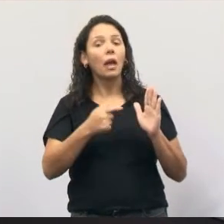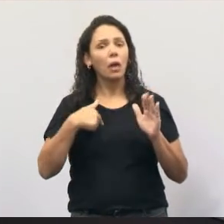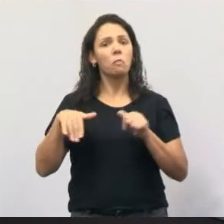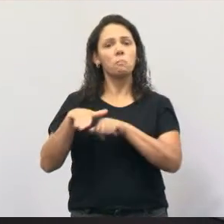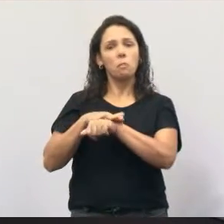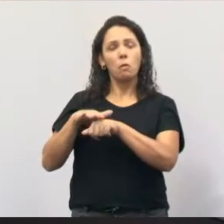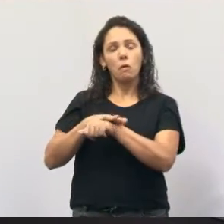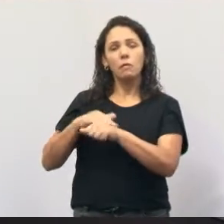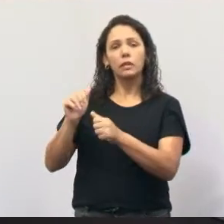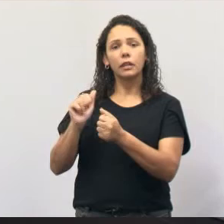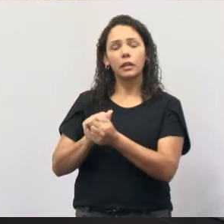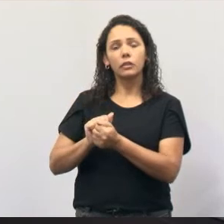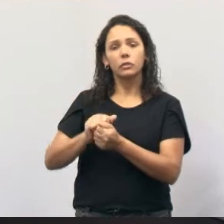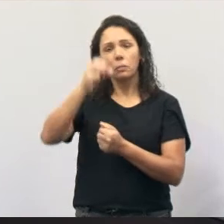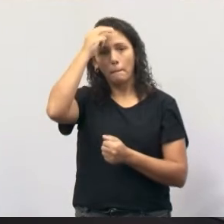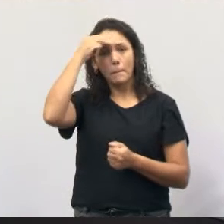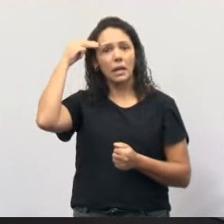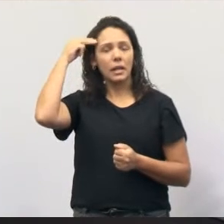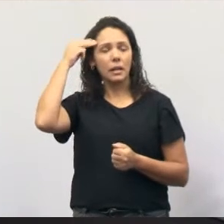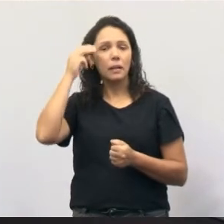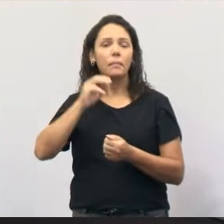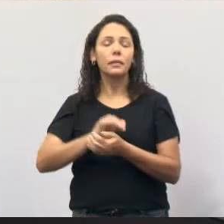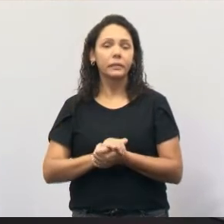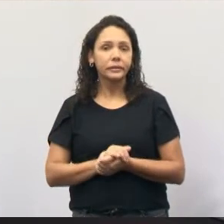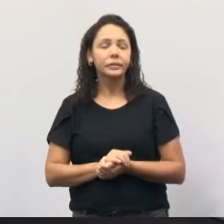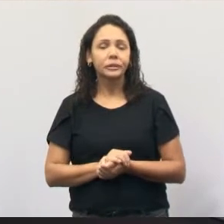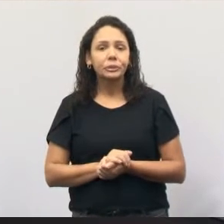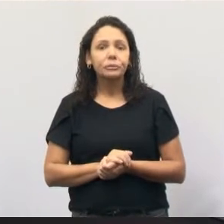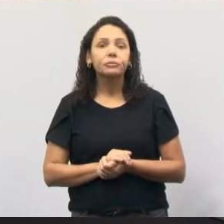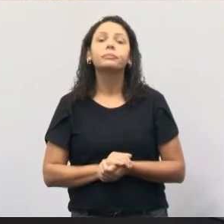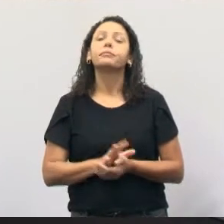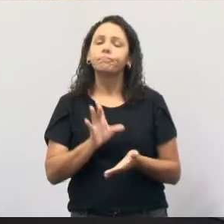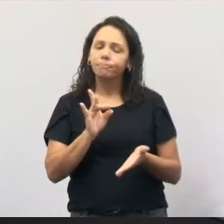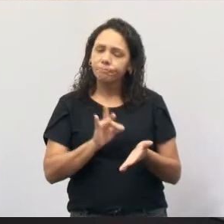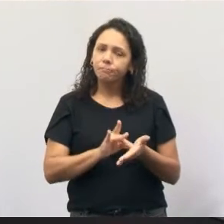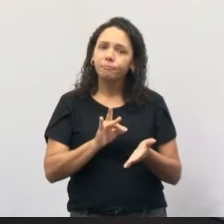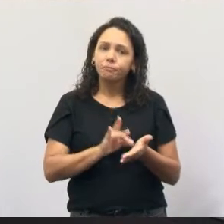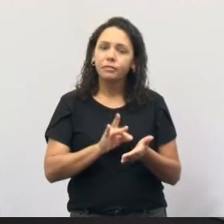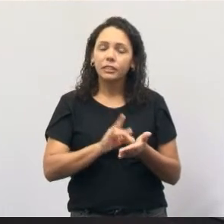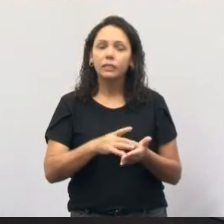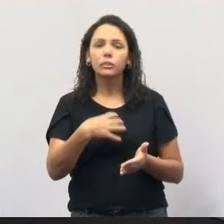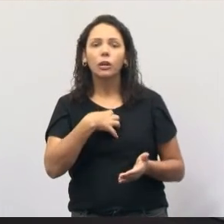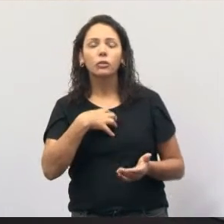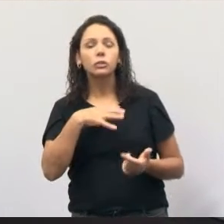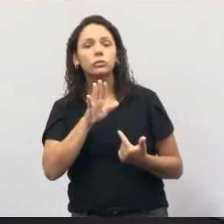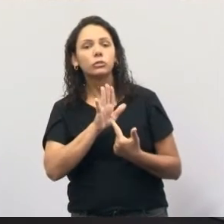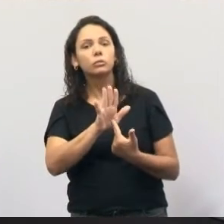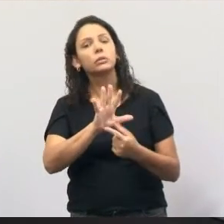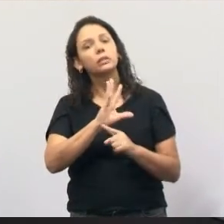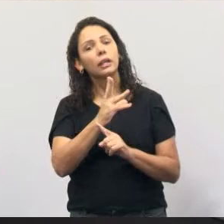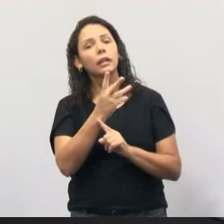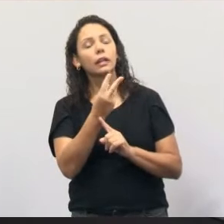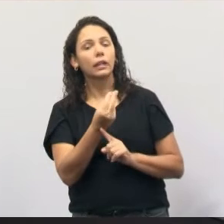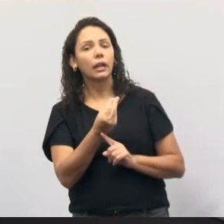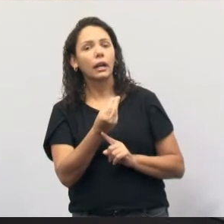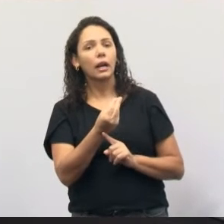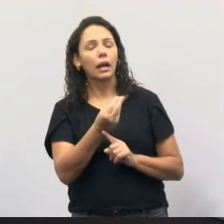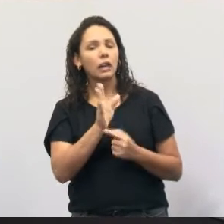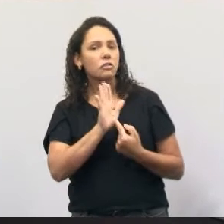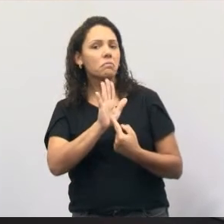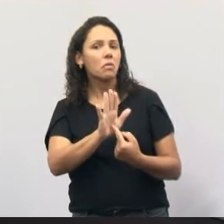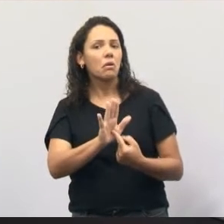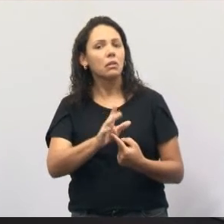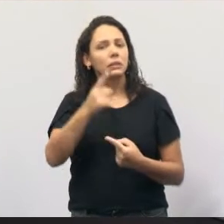Maria Amélia, e ela falou, não, a gente está fazendo um projeto e tal. Então, realmente é uma forma de transmitir aí, né, toda a arte é uma forma de transmitir